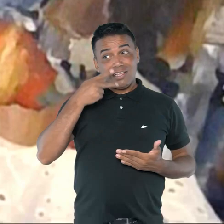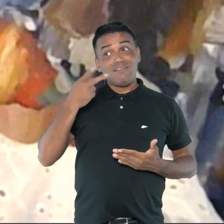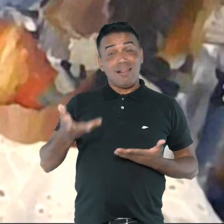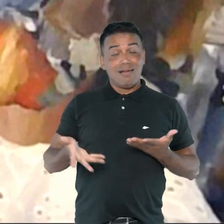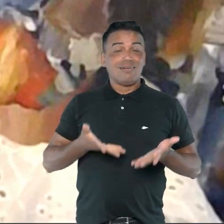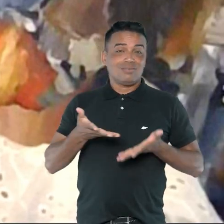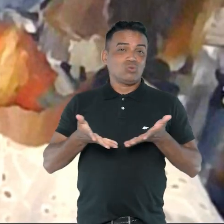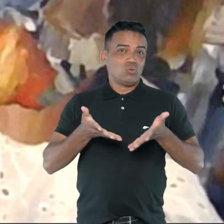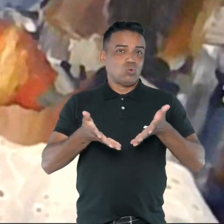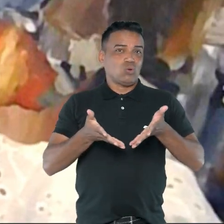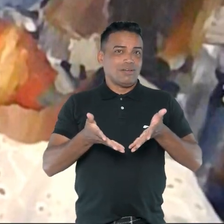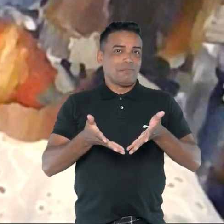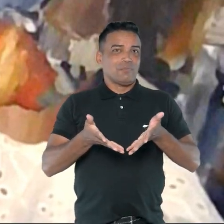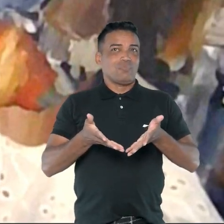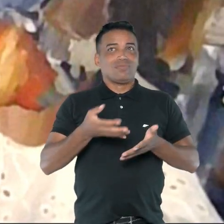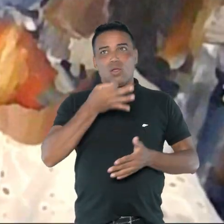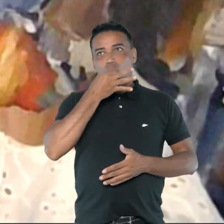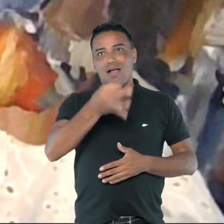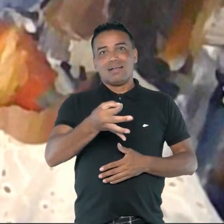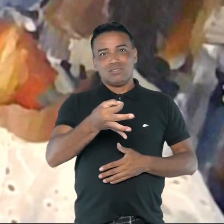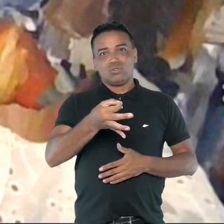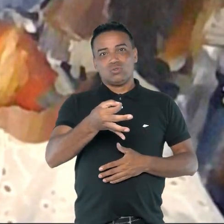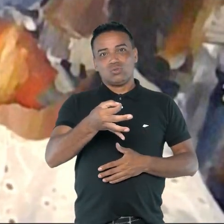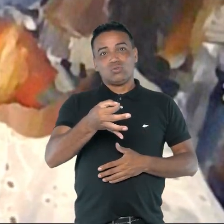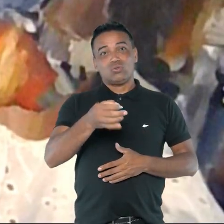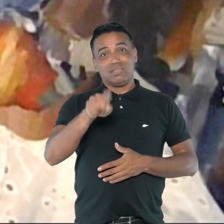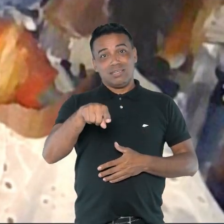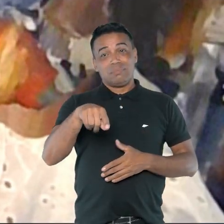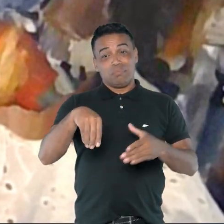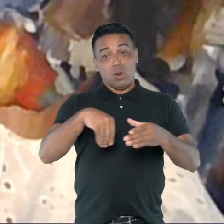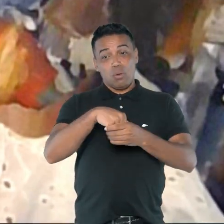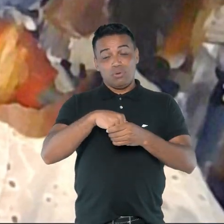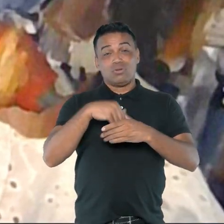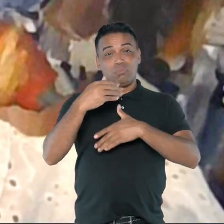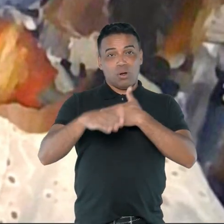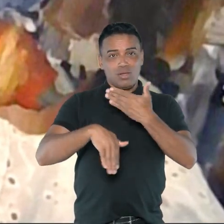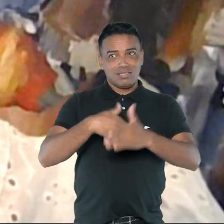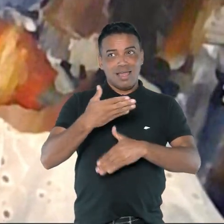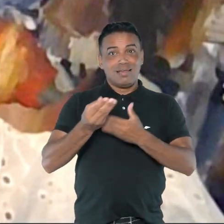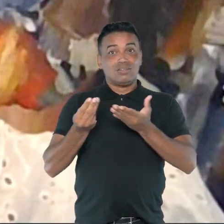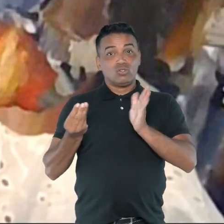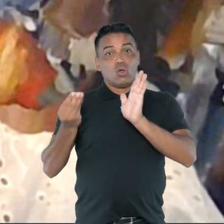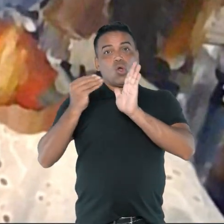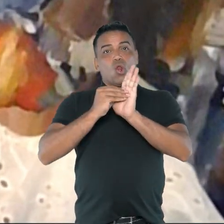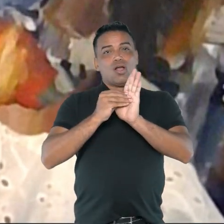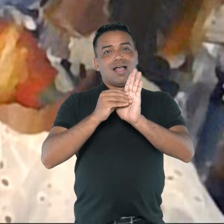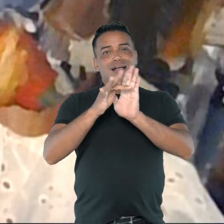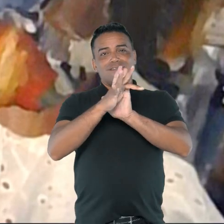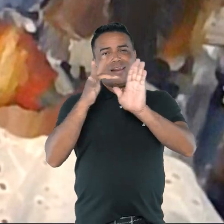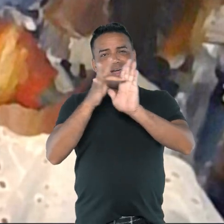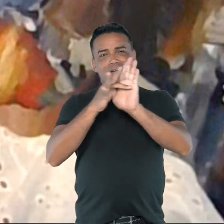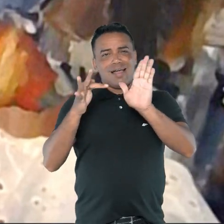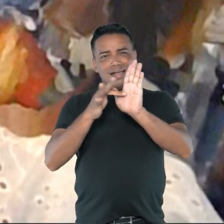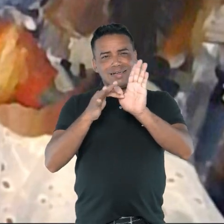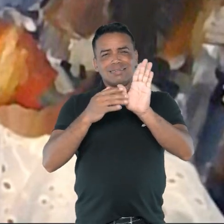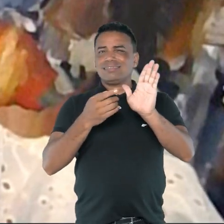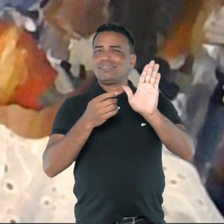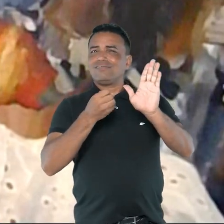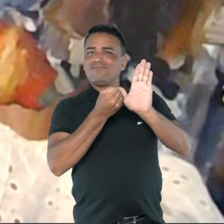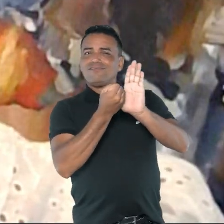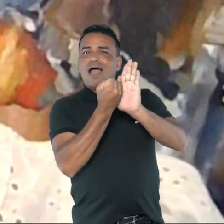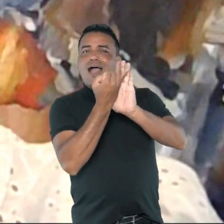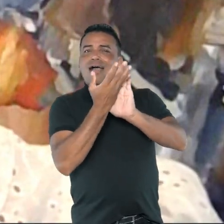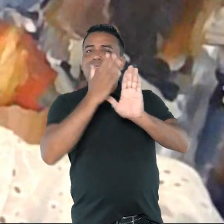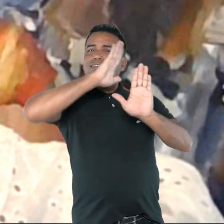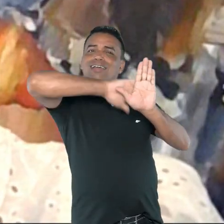Sabe? Eu acho que é isso que você está falando. Eu acho que isso faz parte do processo, assim, colocar em